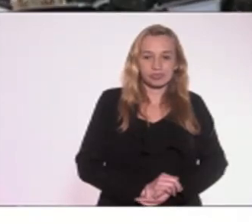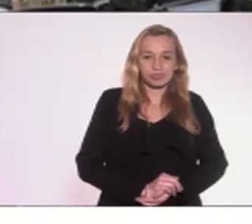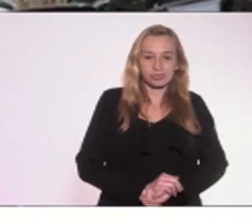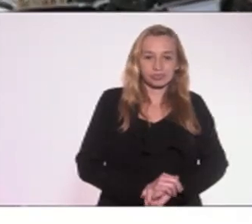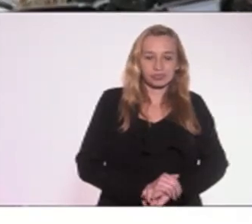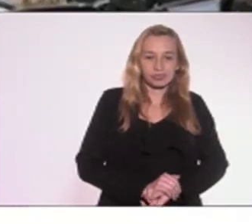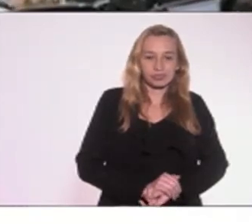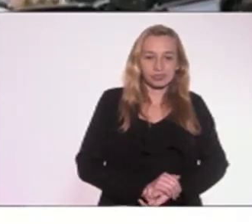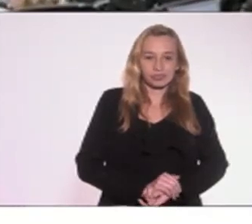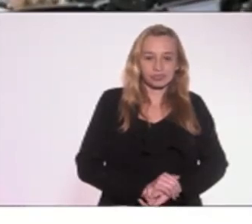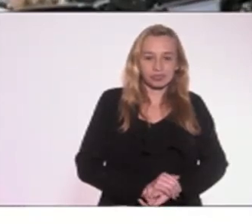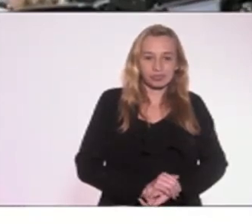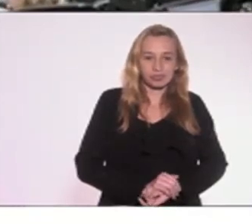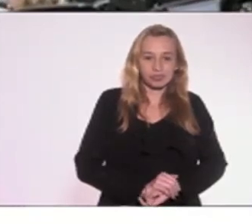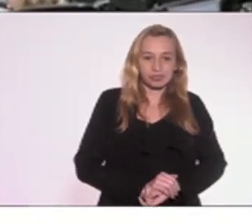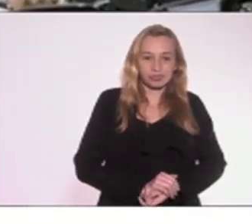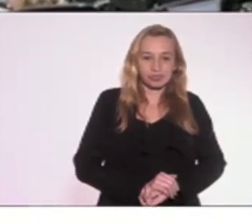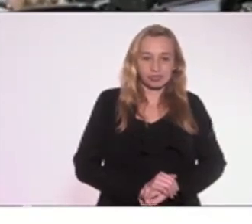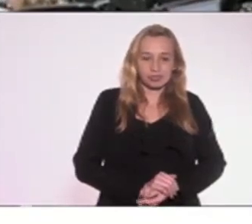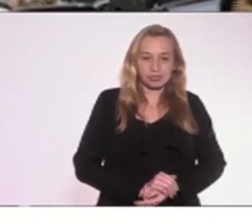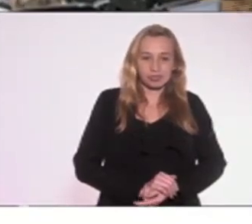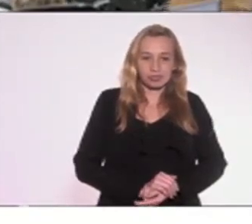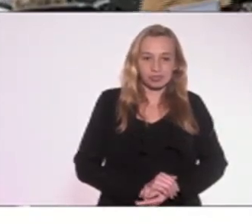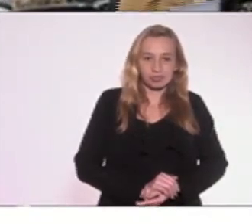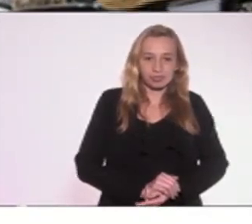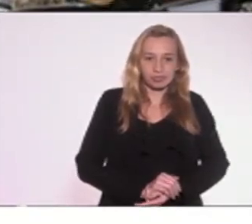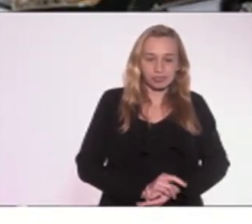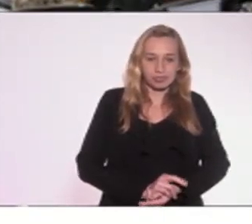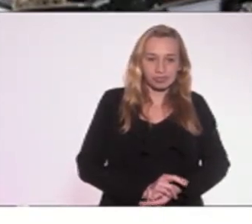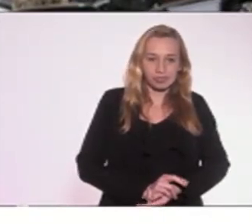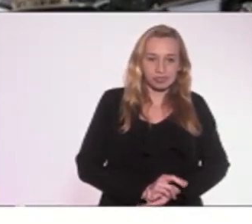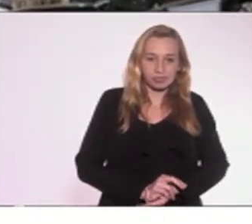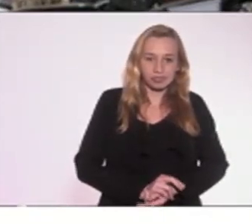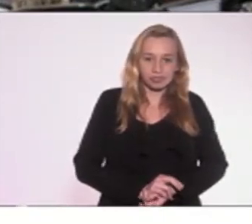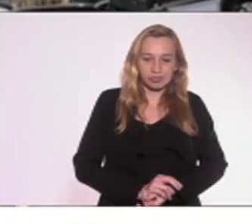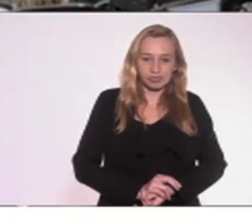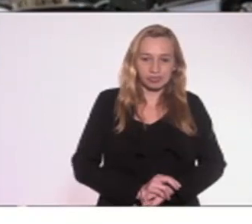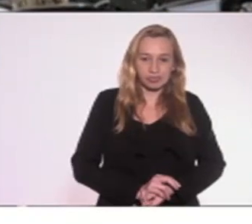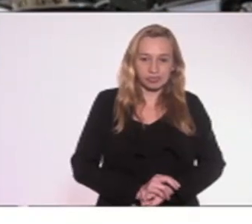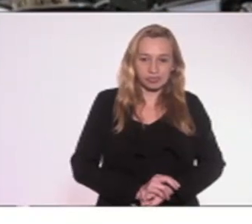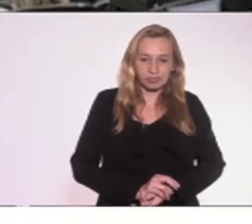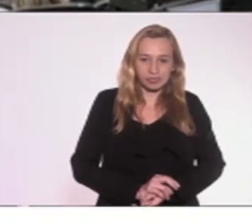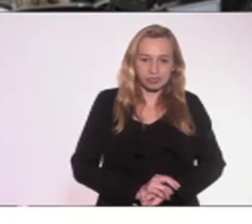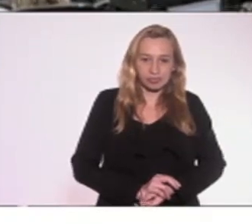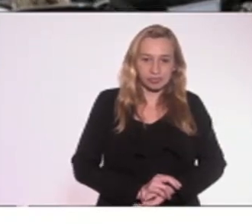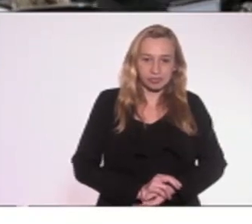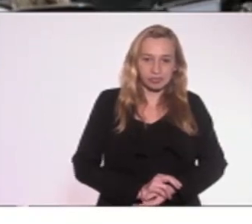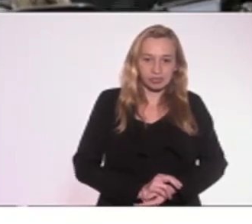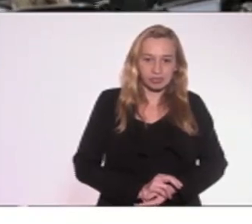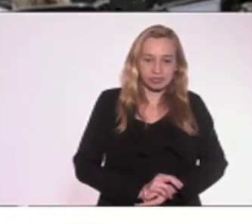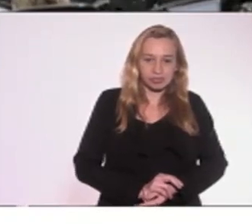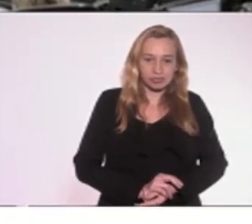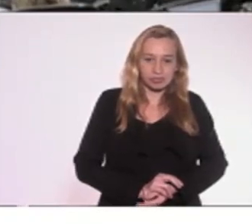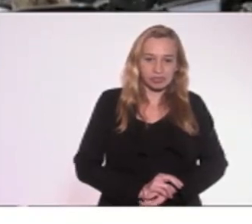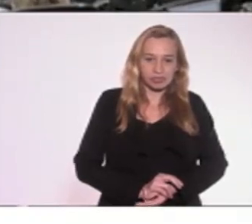Símbolo desses policiais aí, o que esses caras representam, né, Marcos? Vem também, Dani. Vem também.